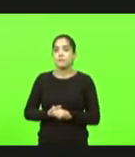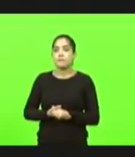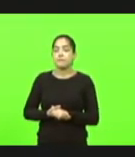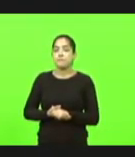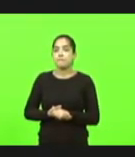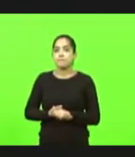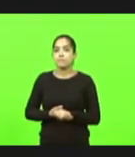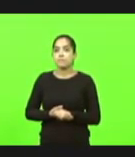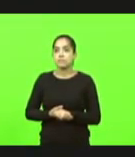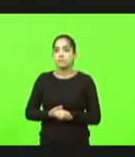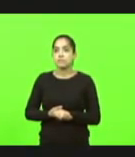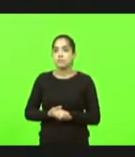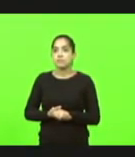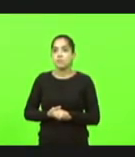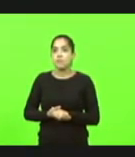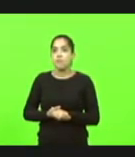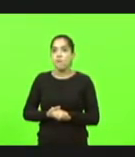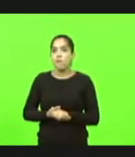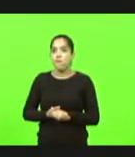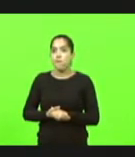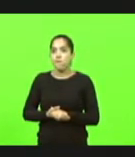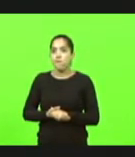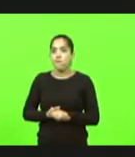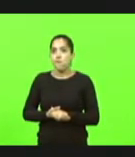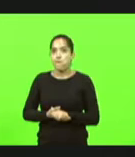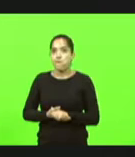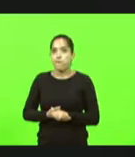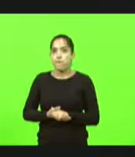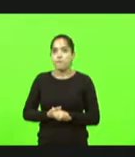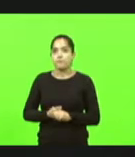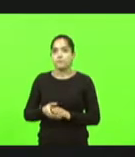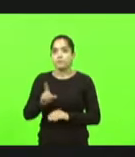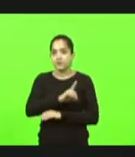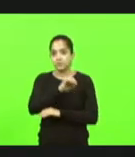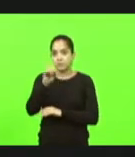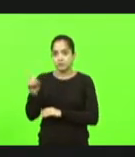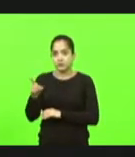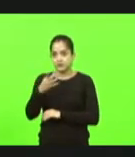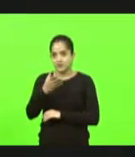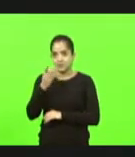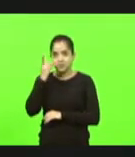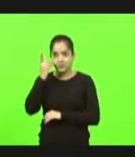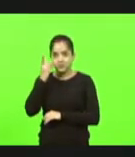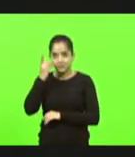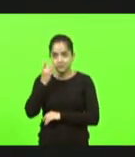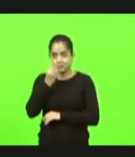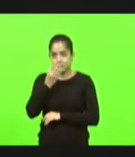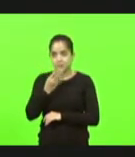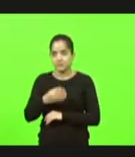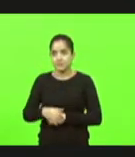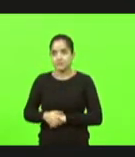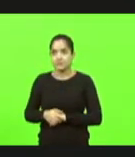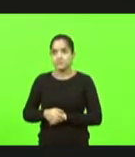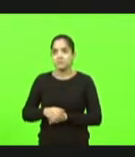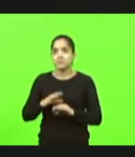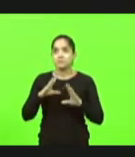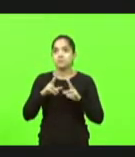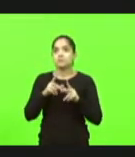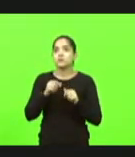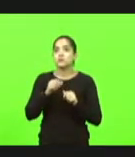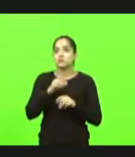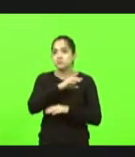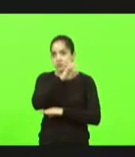Valeu. Dói no osso. Bom dia. Bom dia, deputado, tudo bem? Tudo bem. Bom dia a todos, bom dia